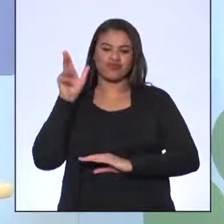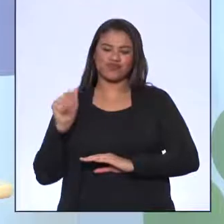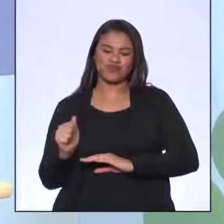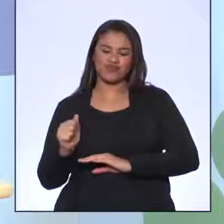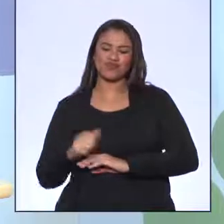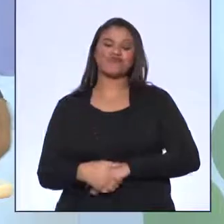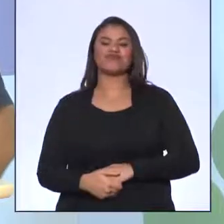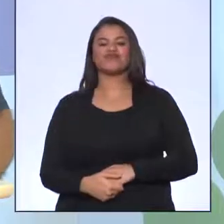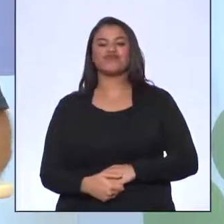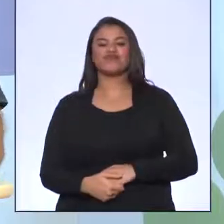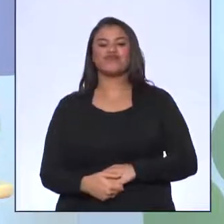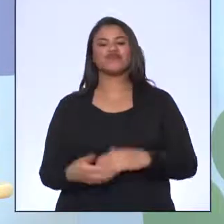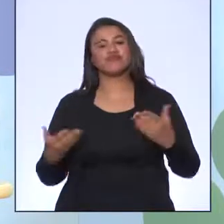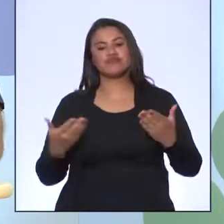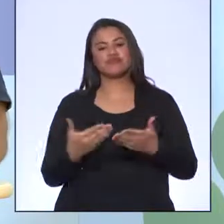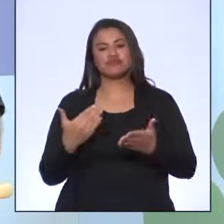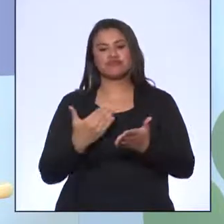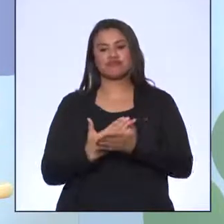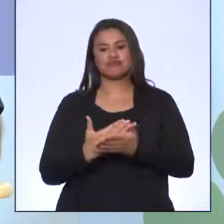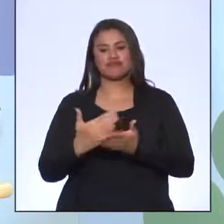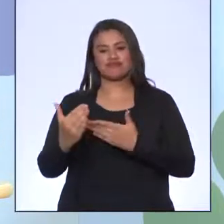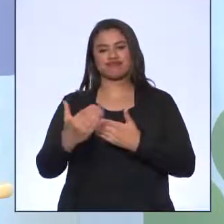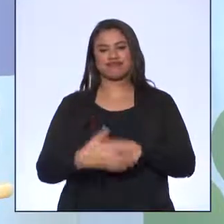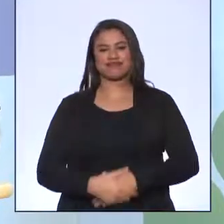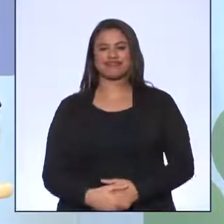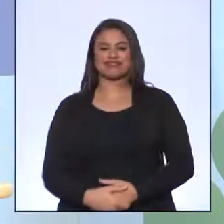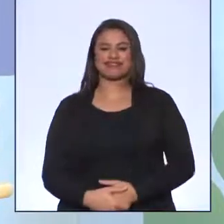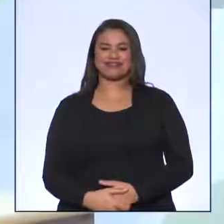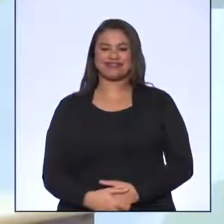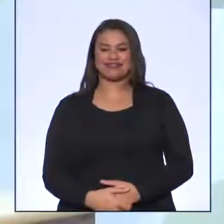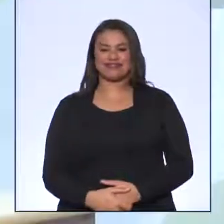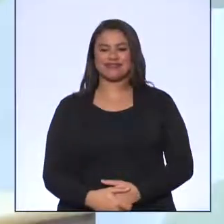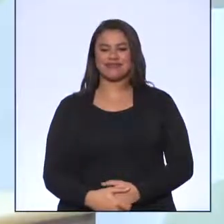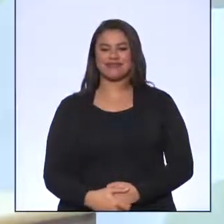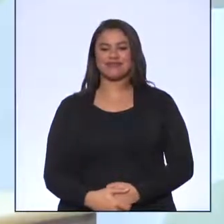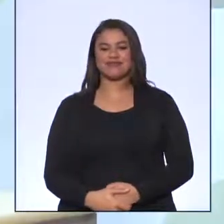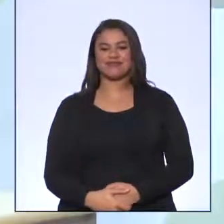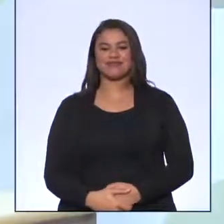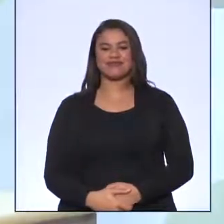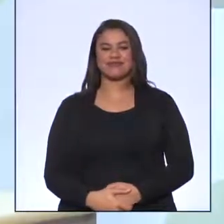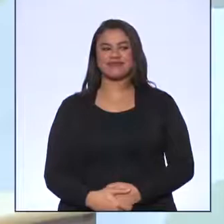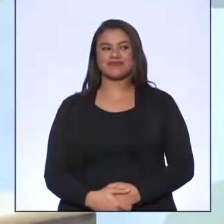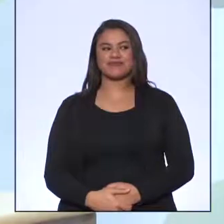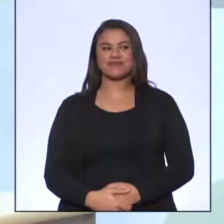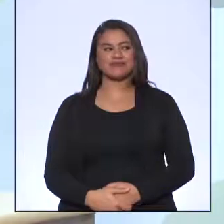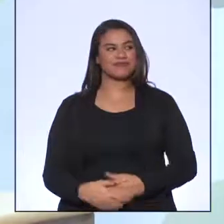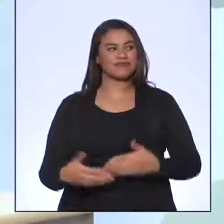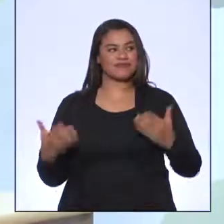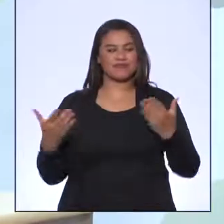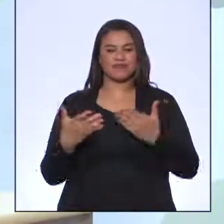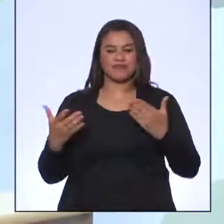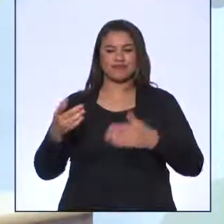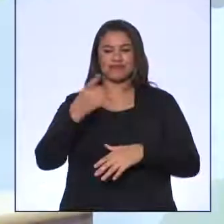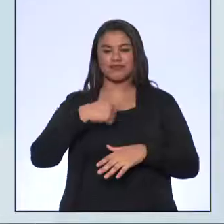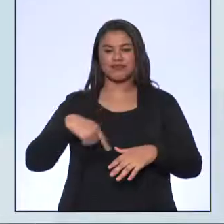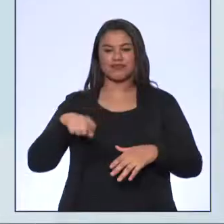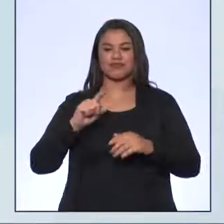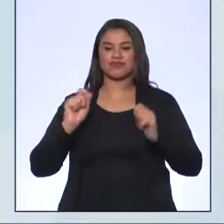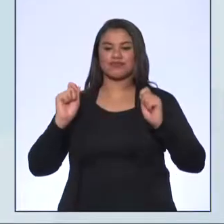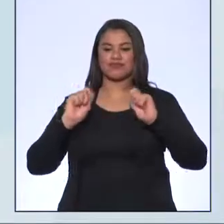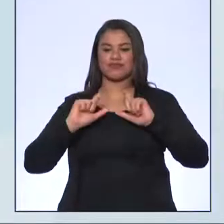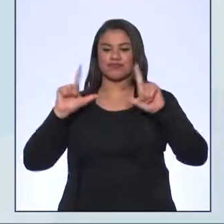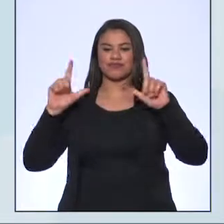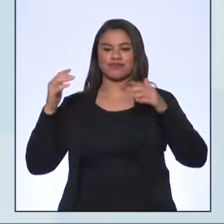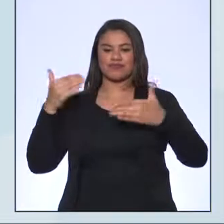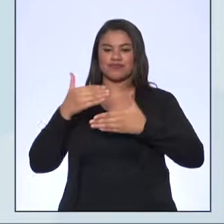Perfeitamente, professora. Então, vamos iniciar a nossa aula? Vamos lá. Então, agora vocês vão acompanhar conosco, na tela. Nós